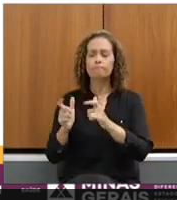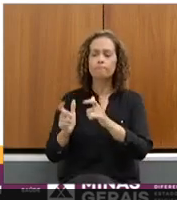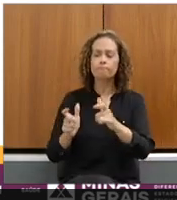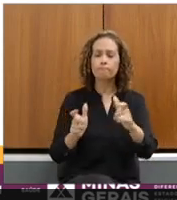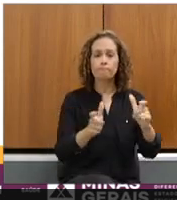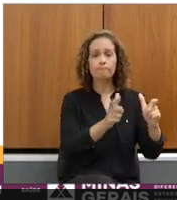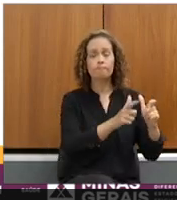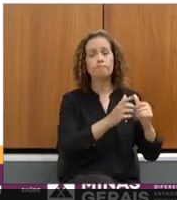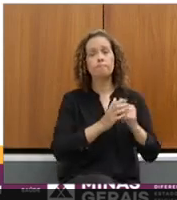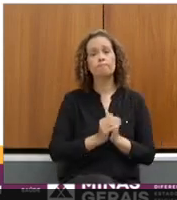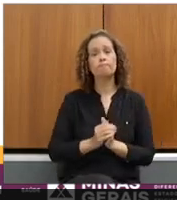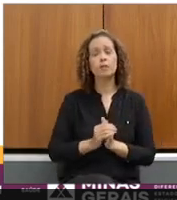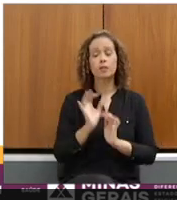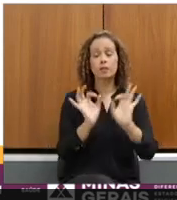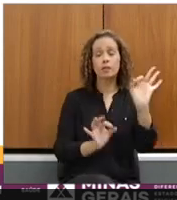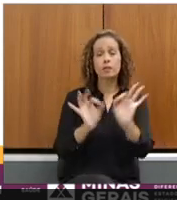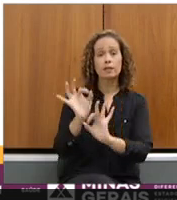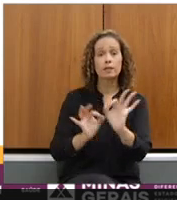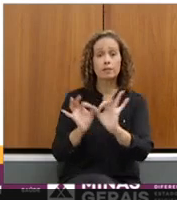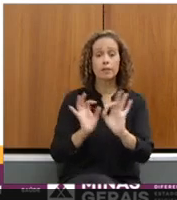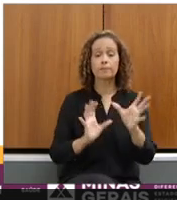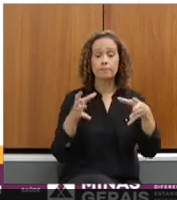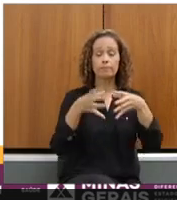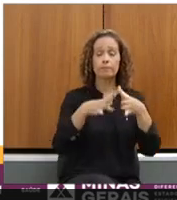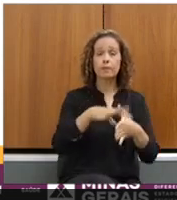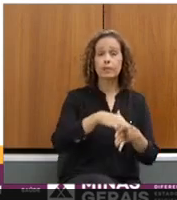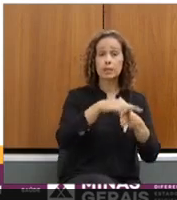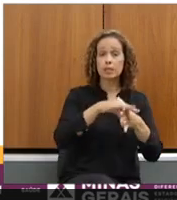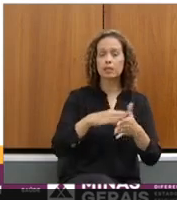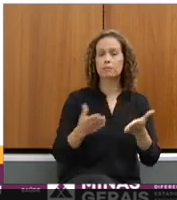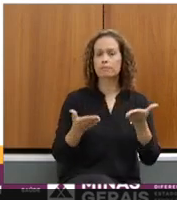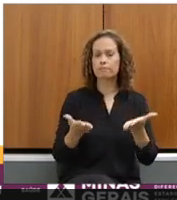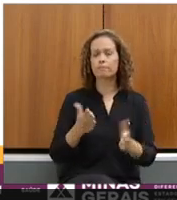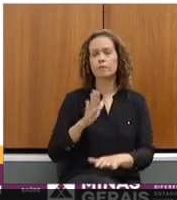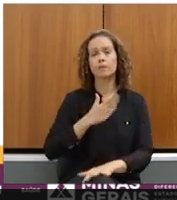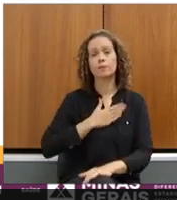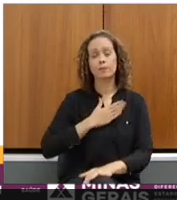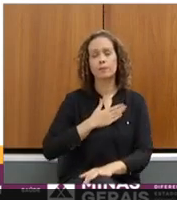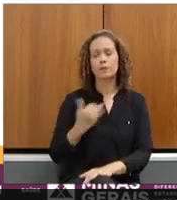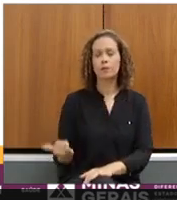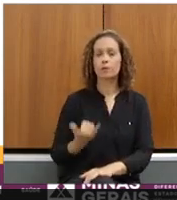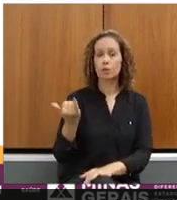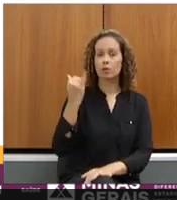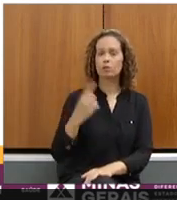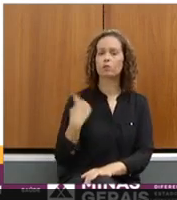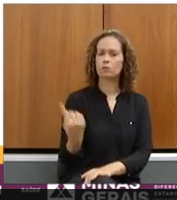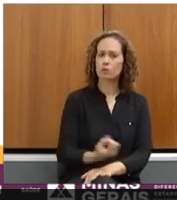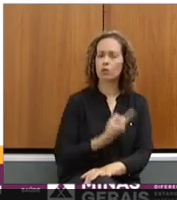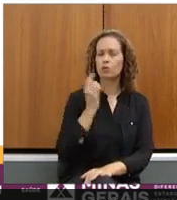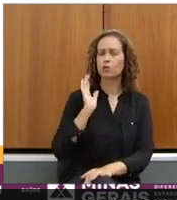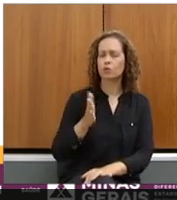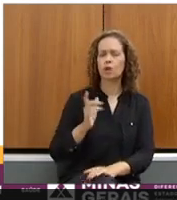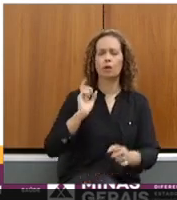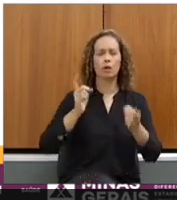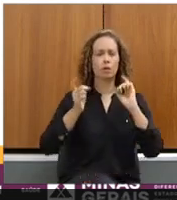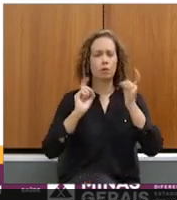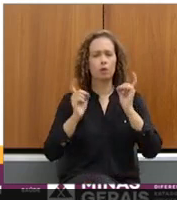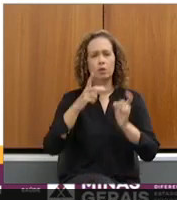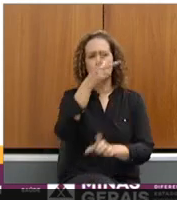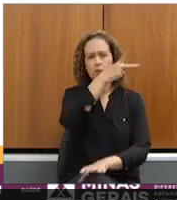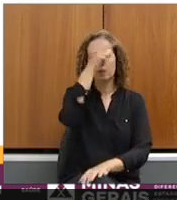alinhamento das lideranças isso para mim é extremamente importante nós temos feito reuniões com